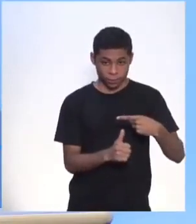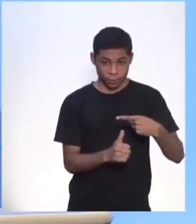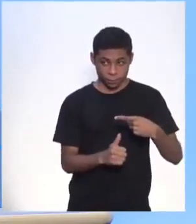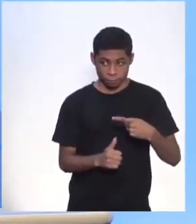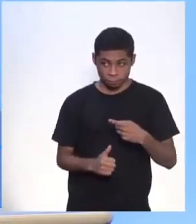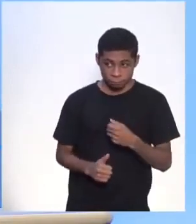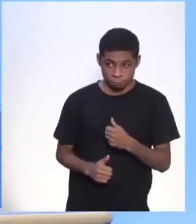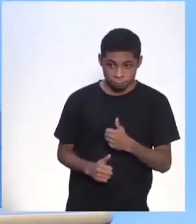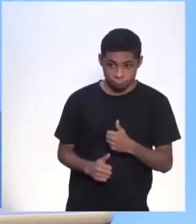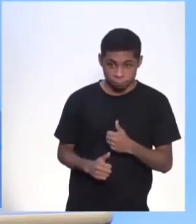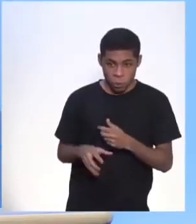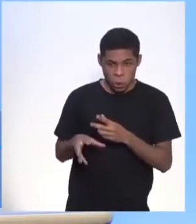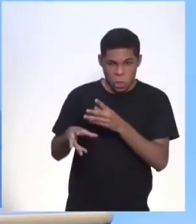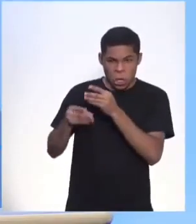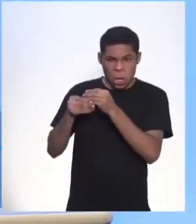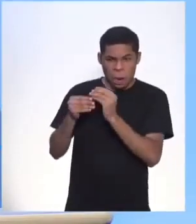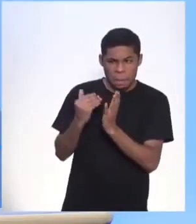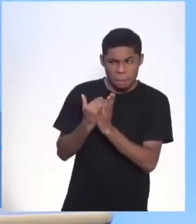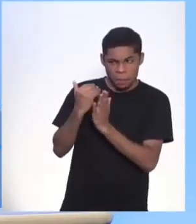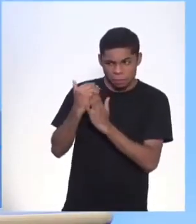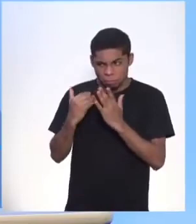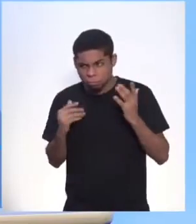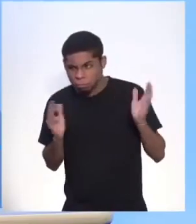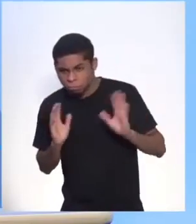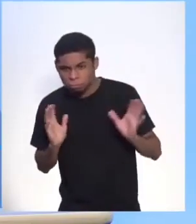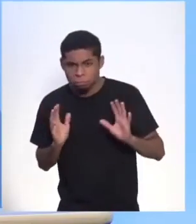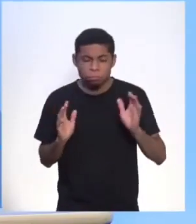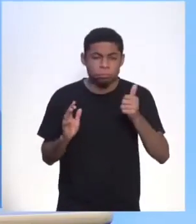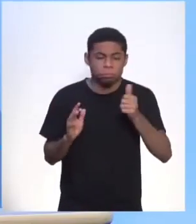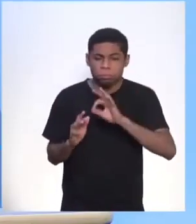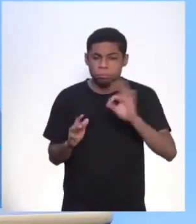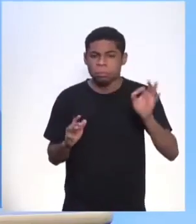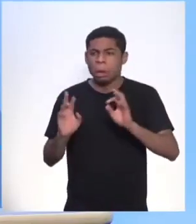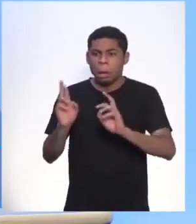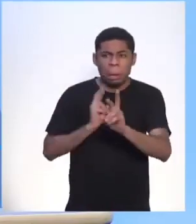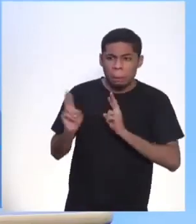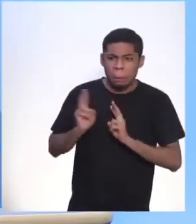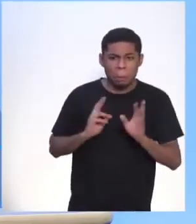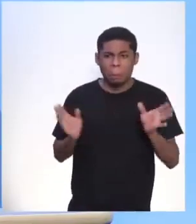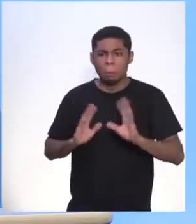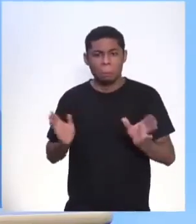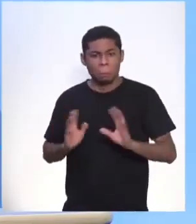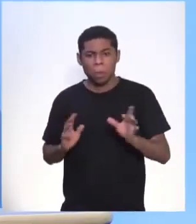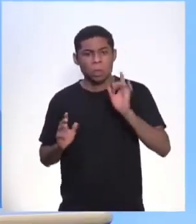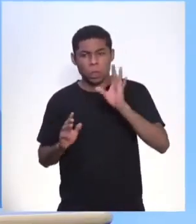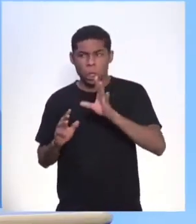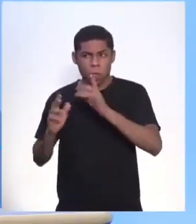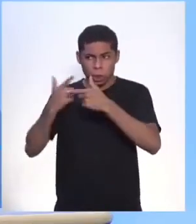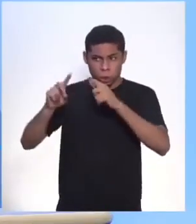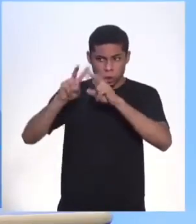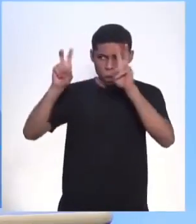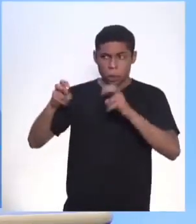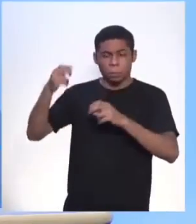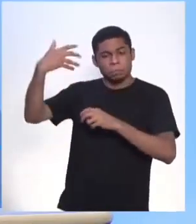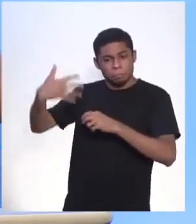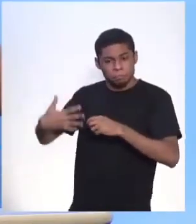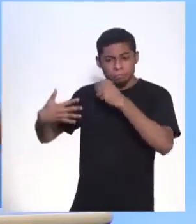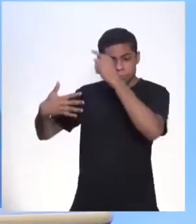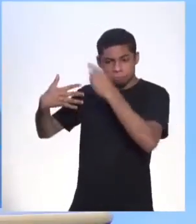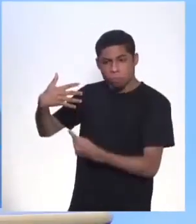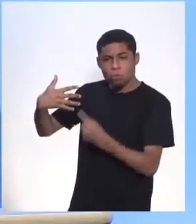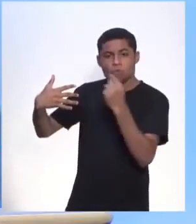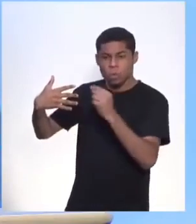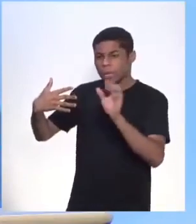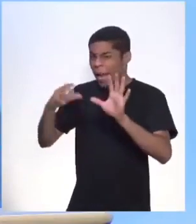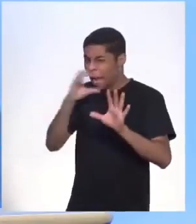isso aí. Vai complementar alguma coisa, Tony? É isso? Não, não. Aqui de respostas, não, né? Tá Só ok. em relação à tarefa, que a gente vai falar daqui a pouquinho, né? Tem um pouquinho